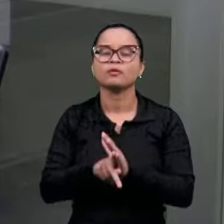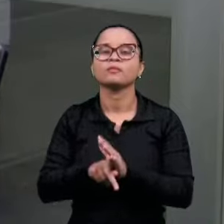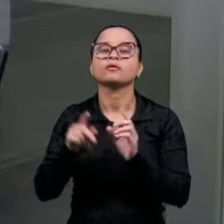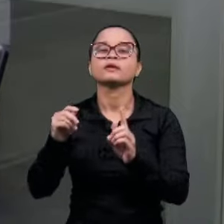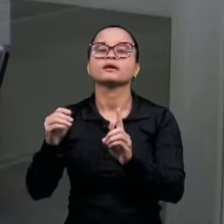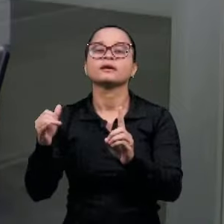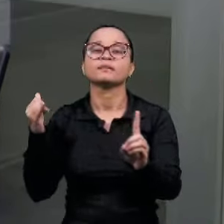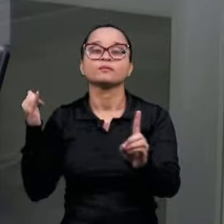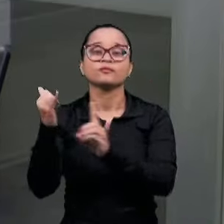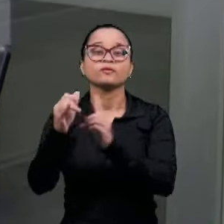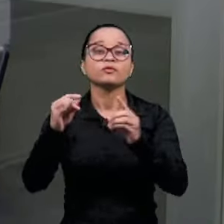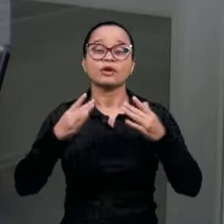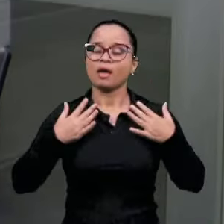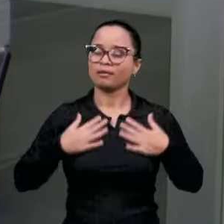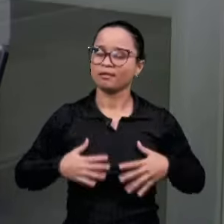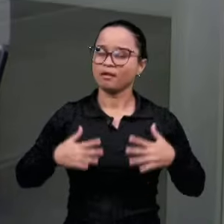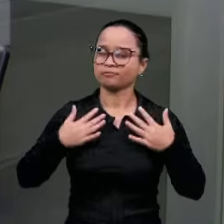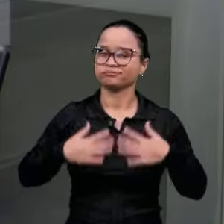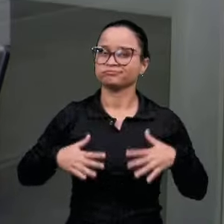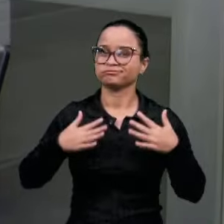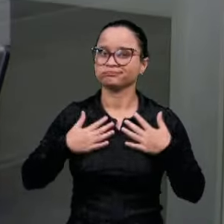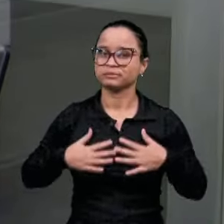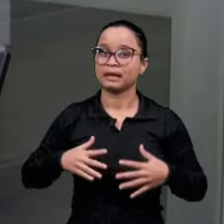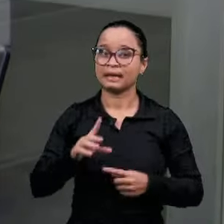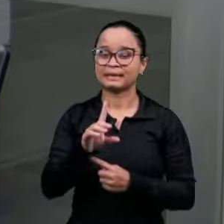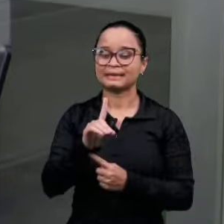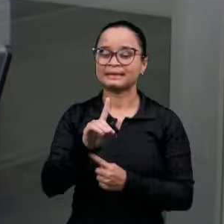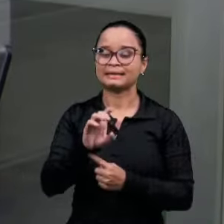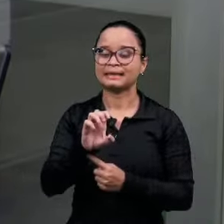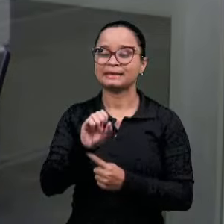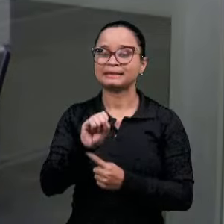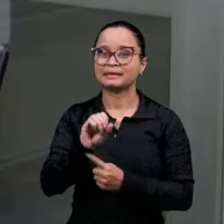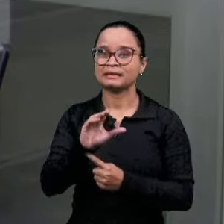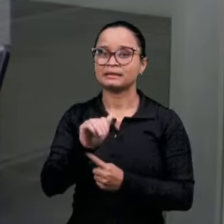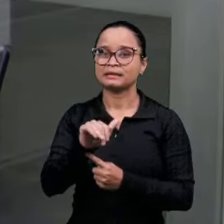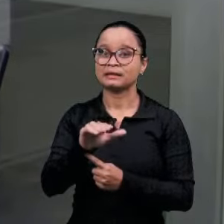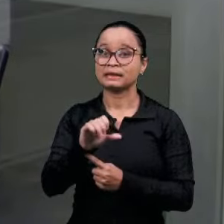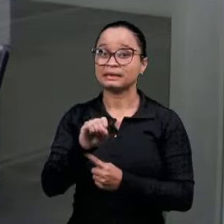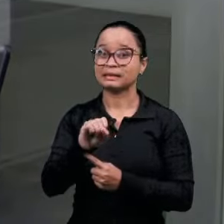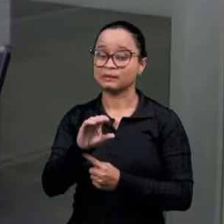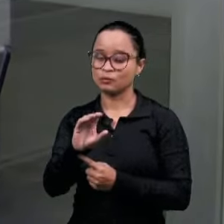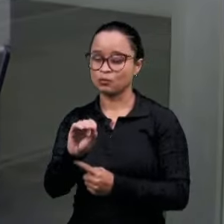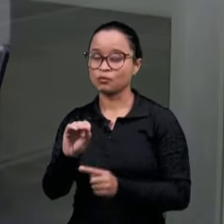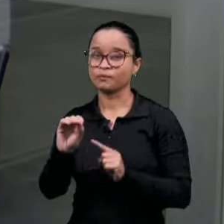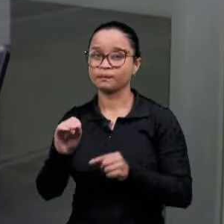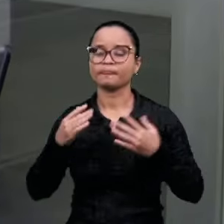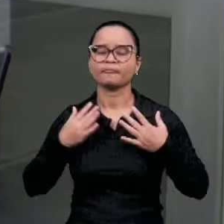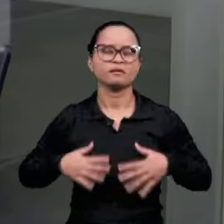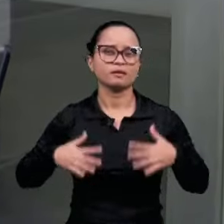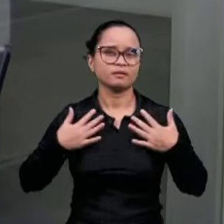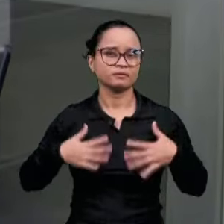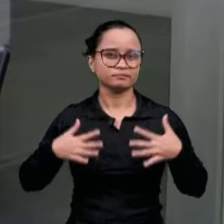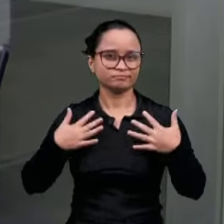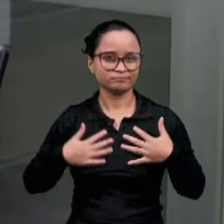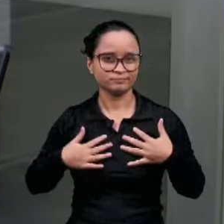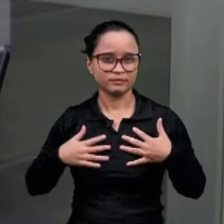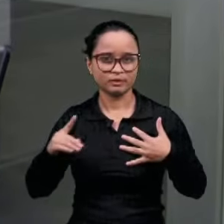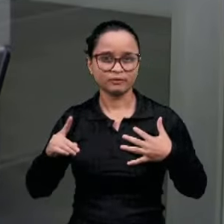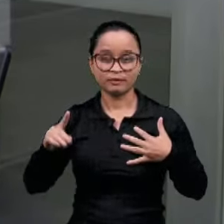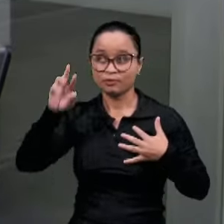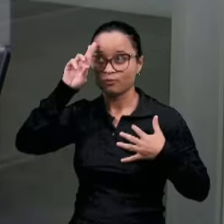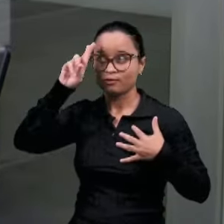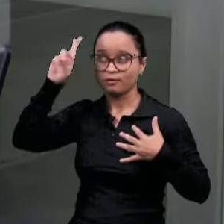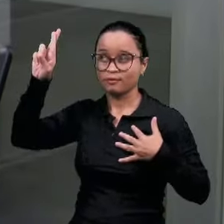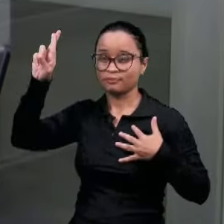criação e que hoje nós alcançamos através desse Senhor maravilhoso que se chama